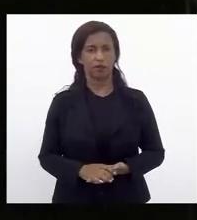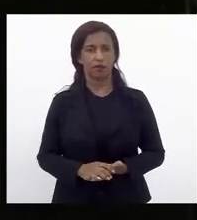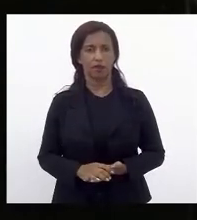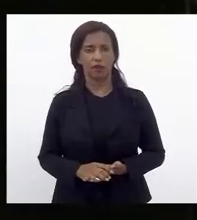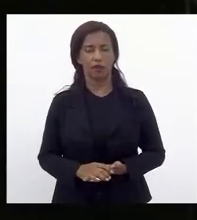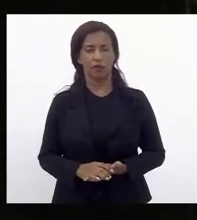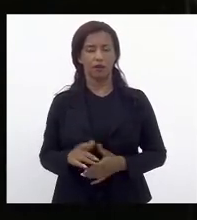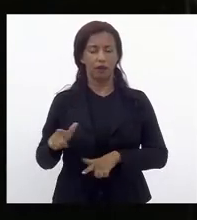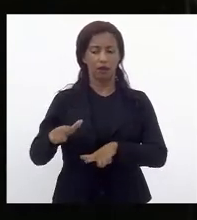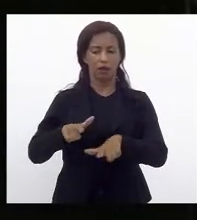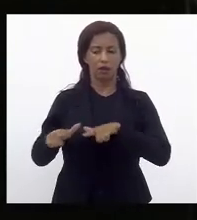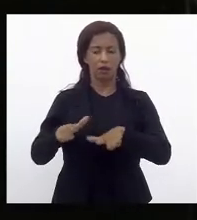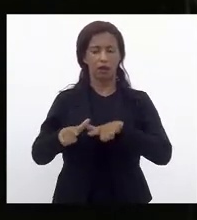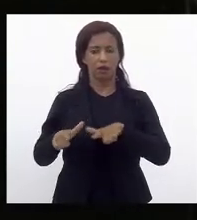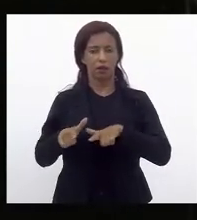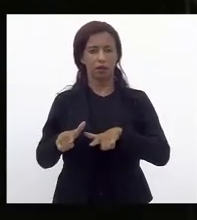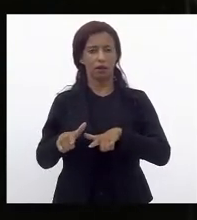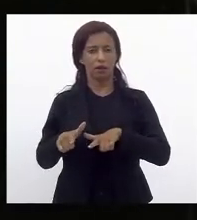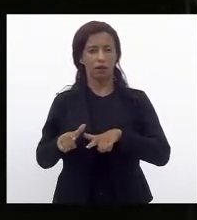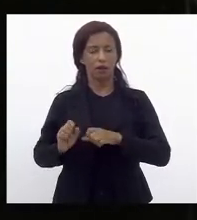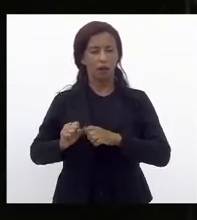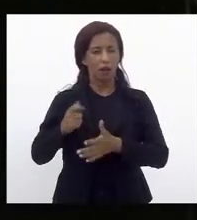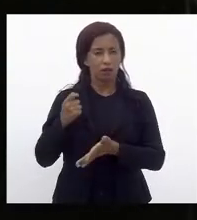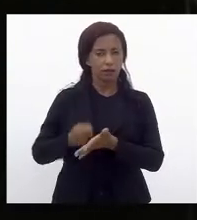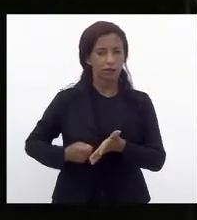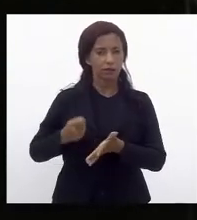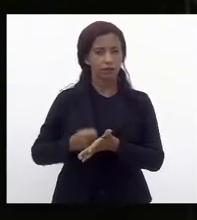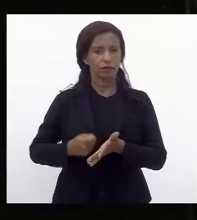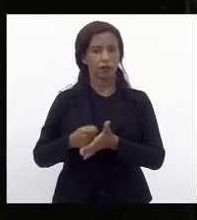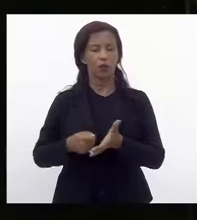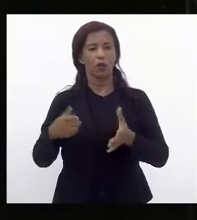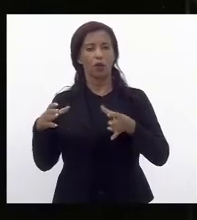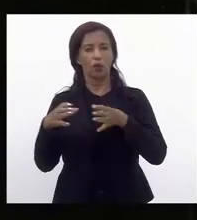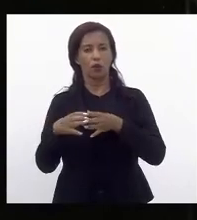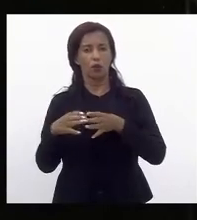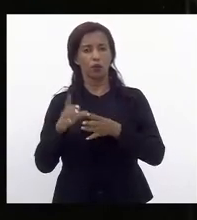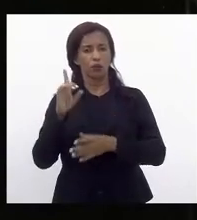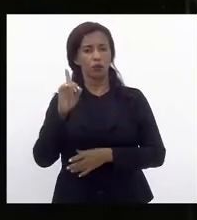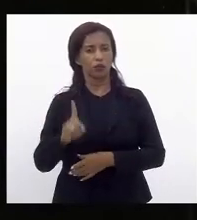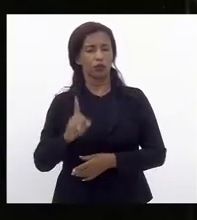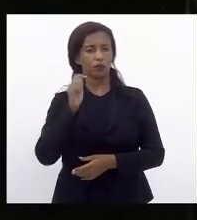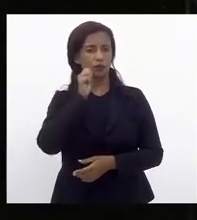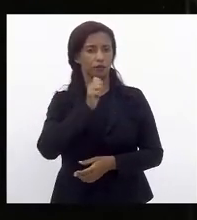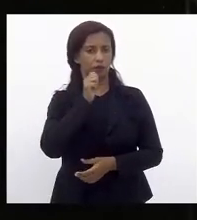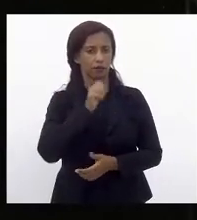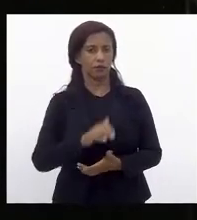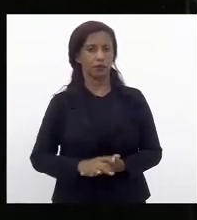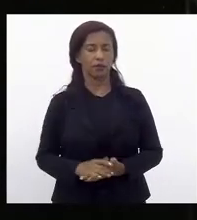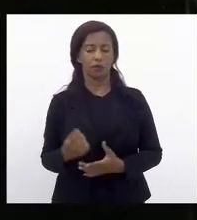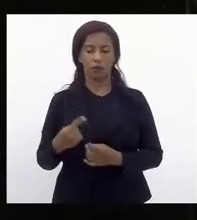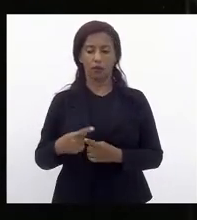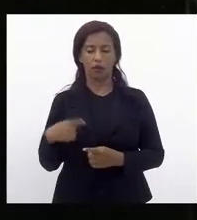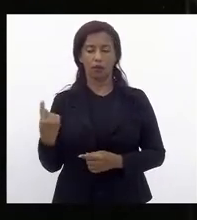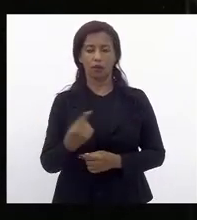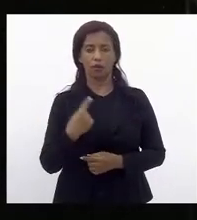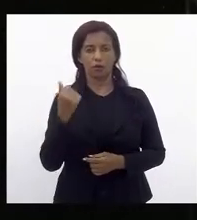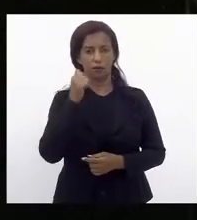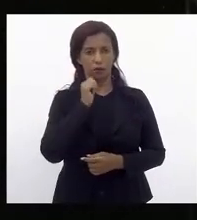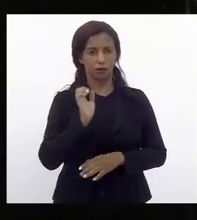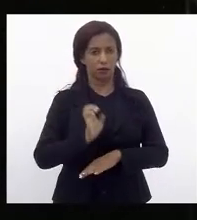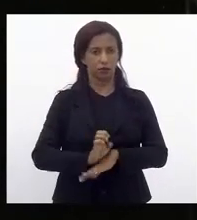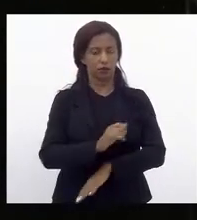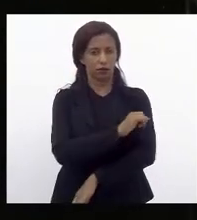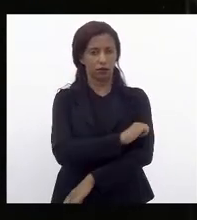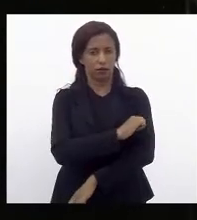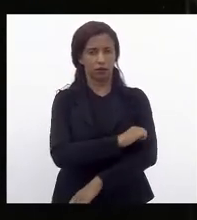vai trabalhar intrinsecamente com a Comissão de Defesa das Mulheres, porque nós, mulheres do Estado